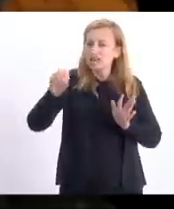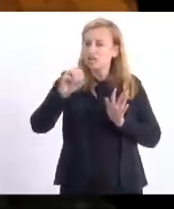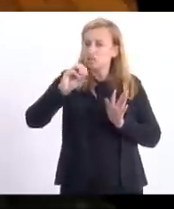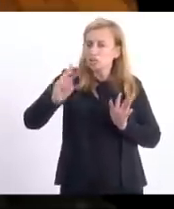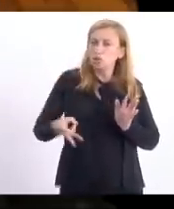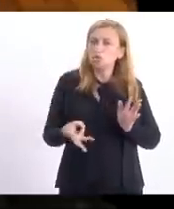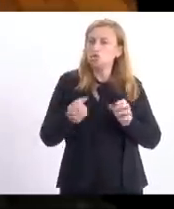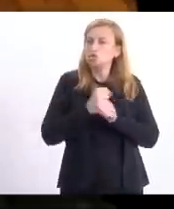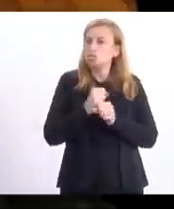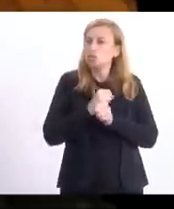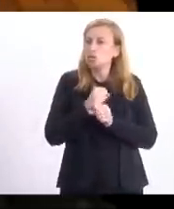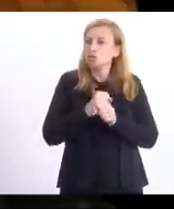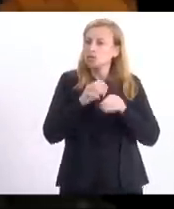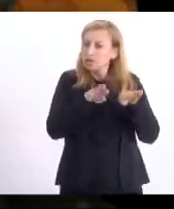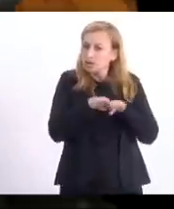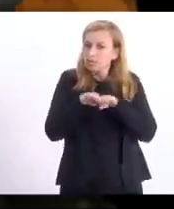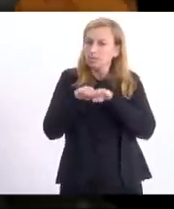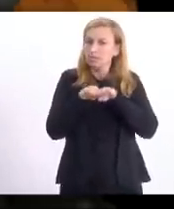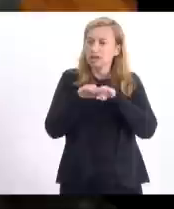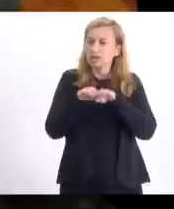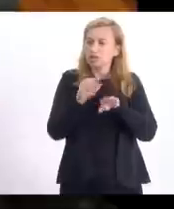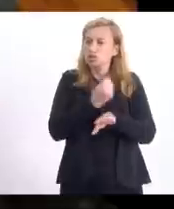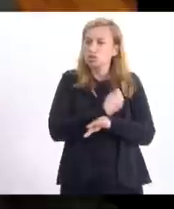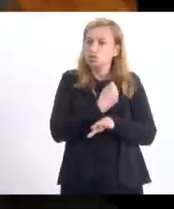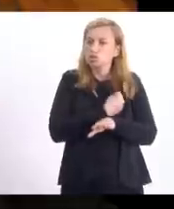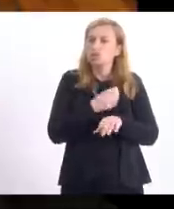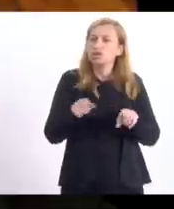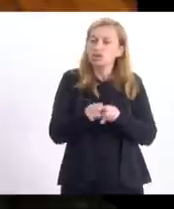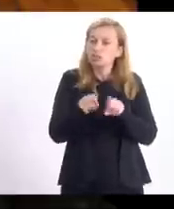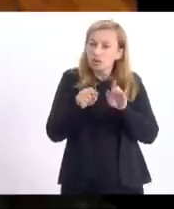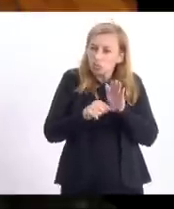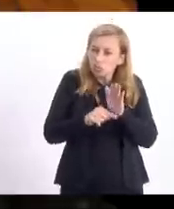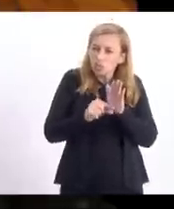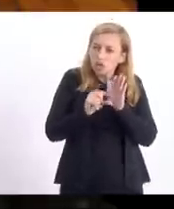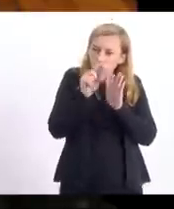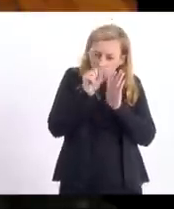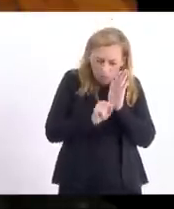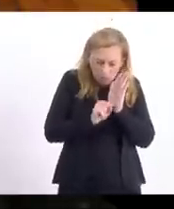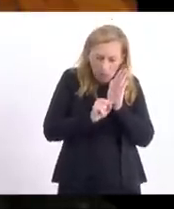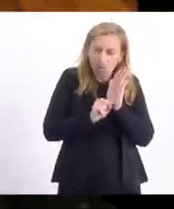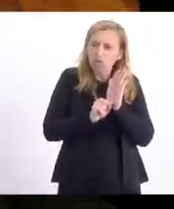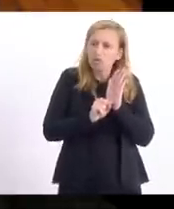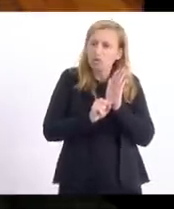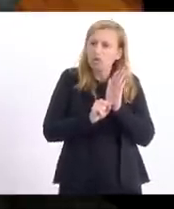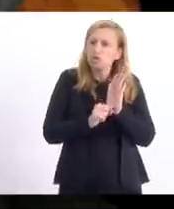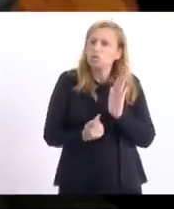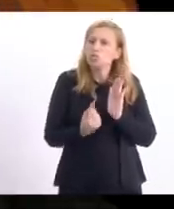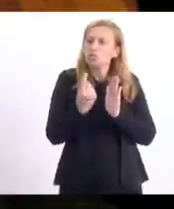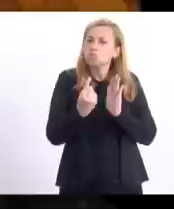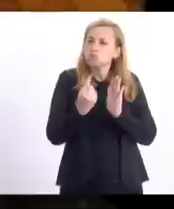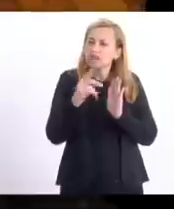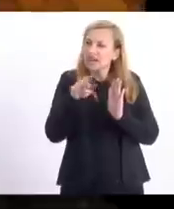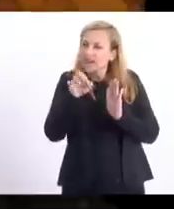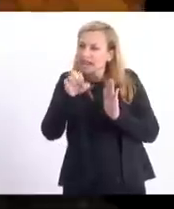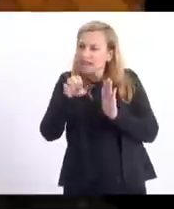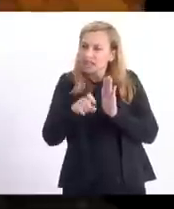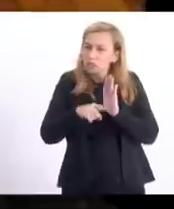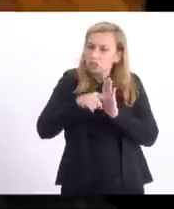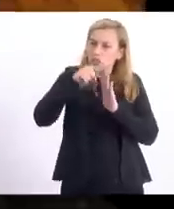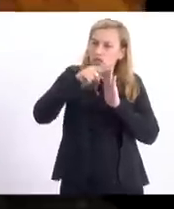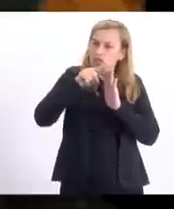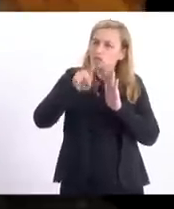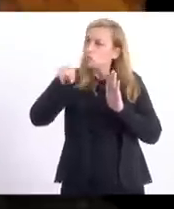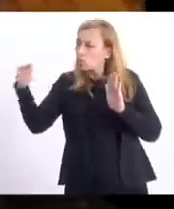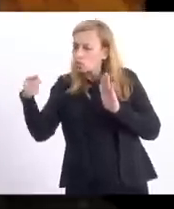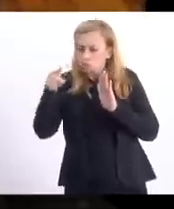ano, você empata essa conta. E até com um acréscimo um pouquinho menor, porque você, um decresce e o outro você aumenta. Está